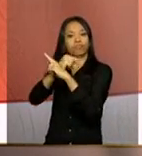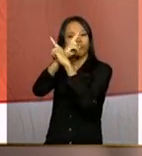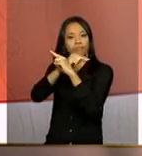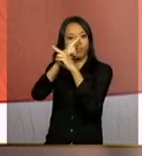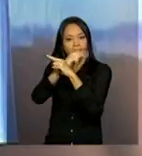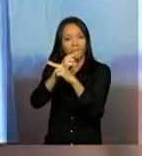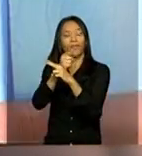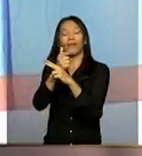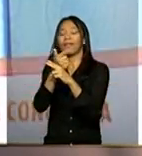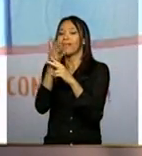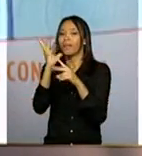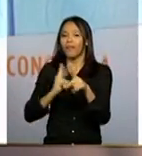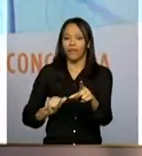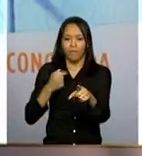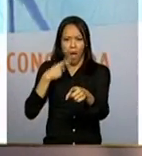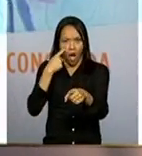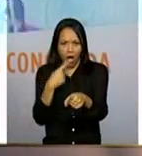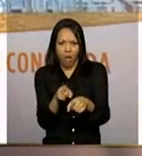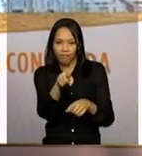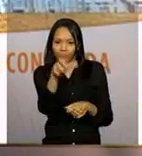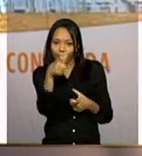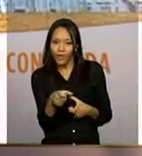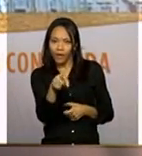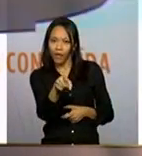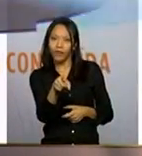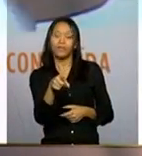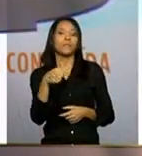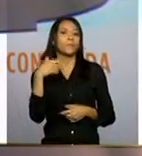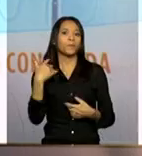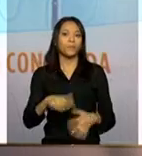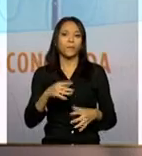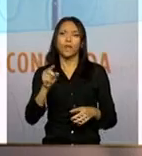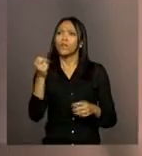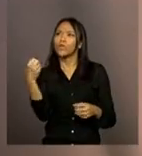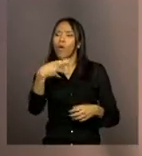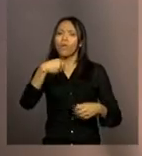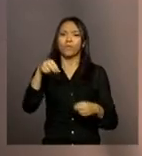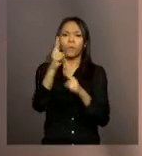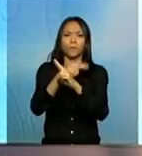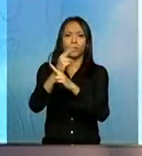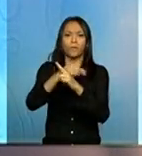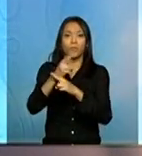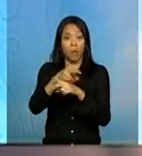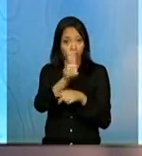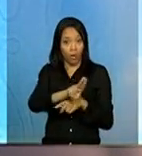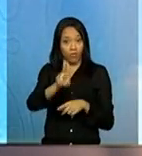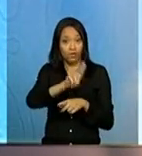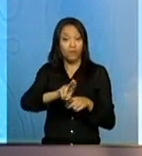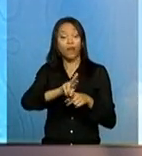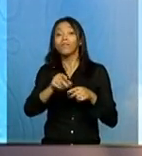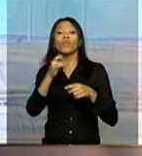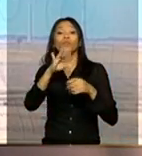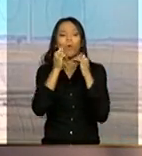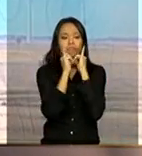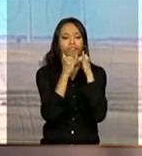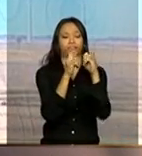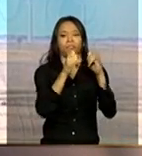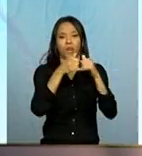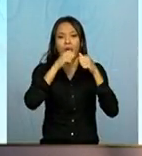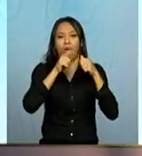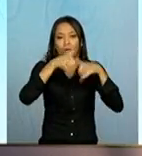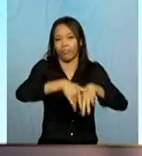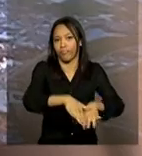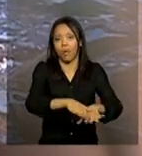limpa, como no Parque Eólico de Cerro Chato, uma fonte renovável que diversifica nossa matriz energética com mais